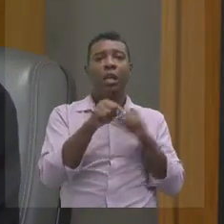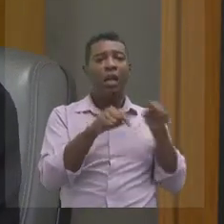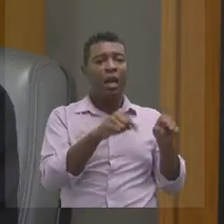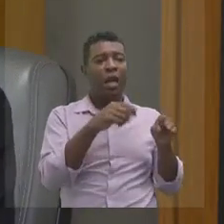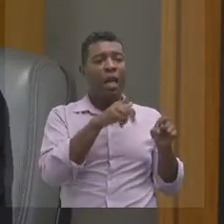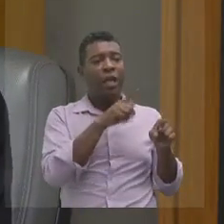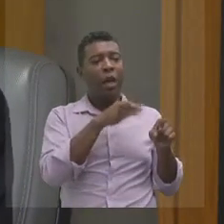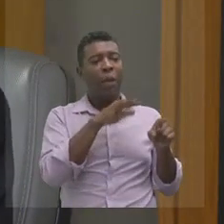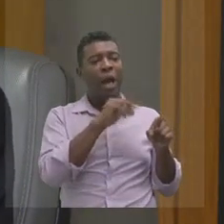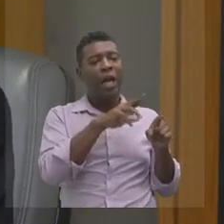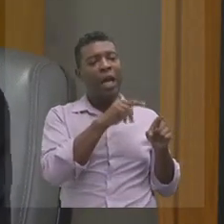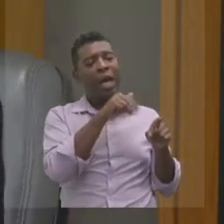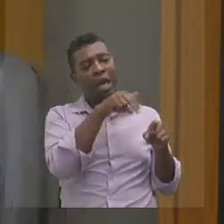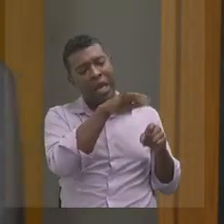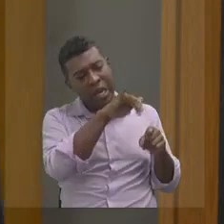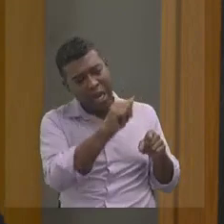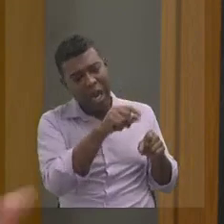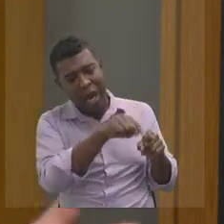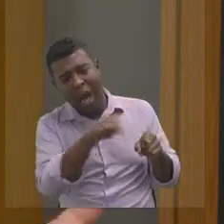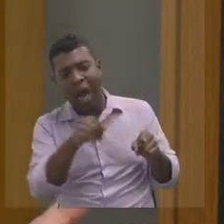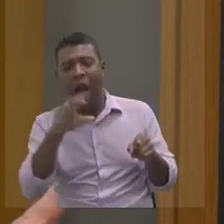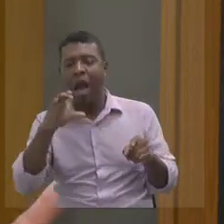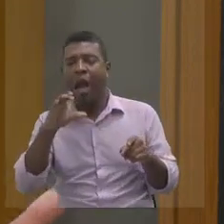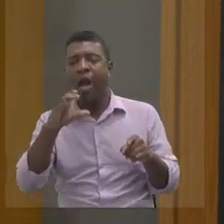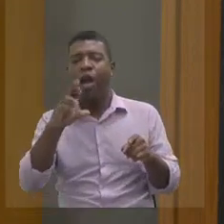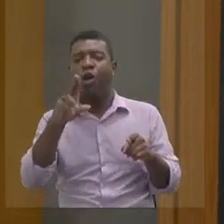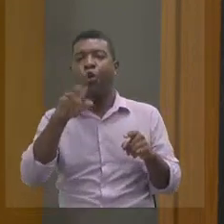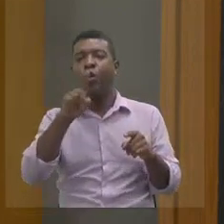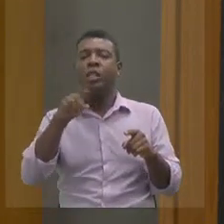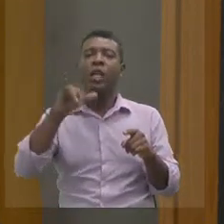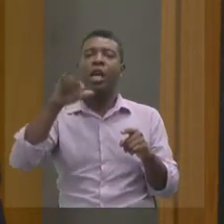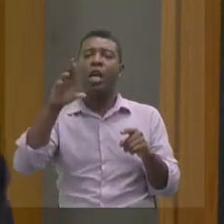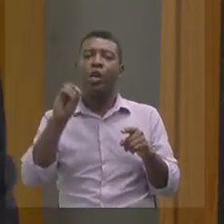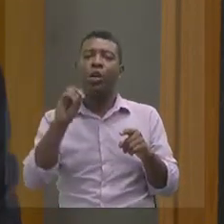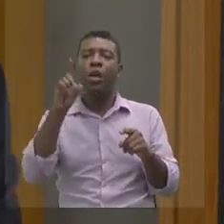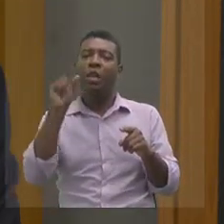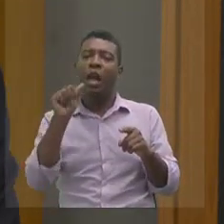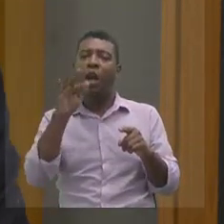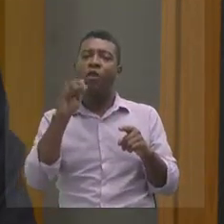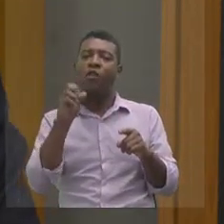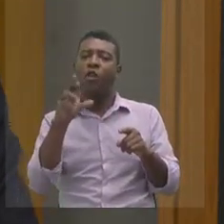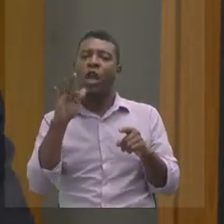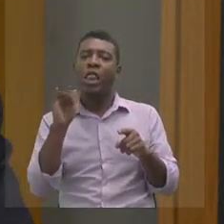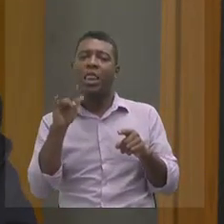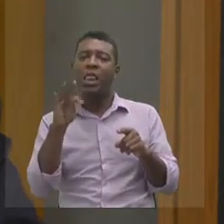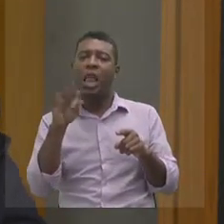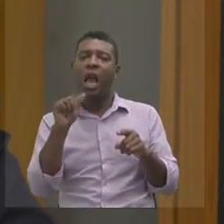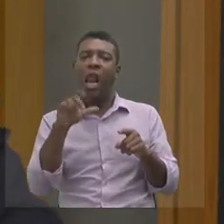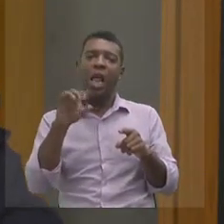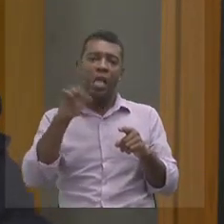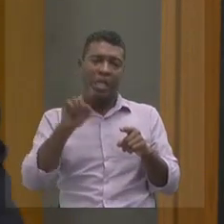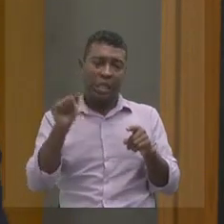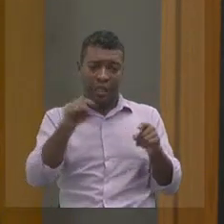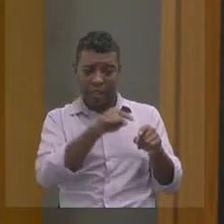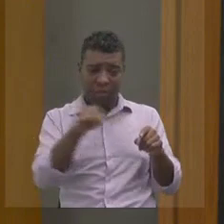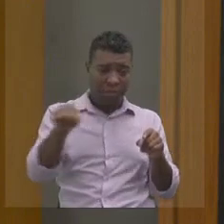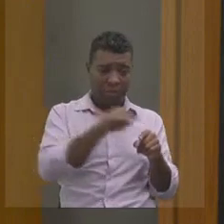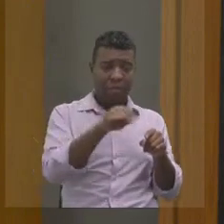que também tá numa situação deplorável também e a